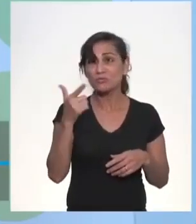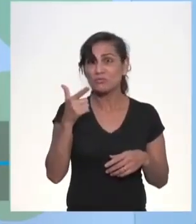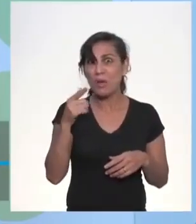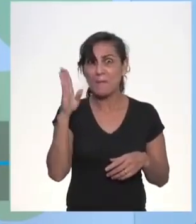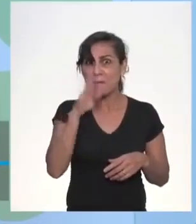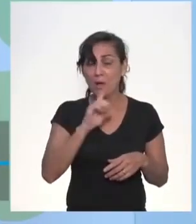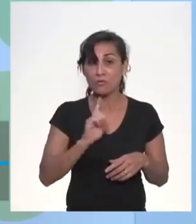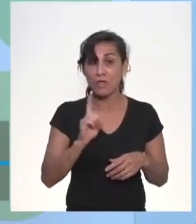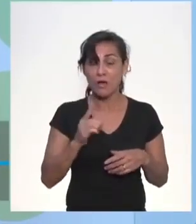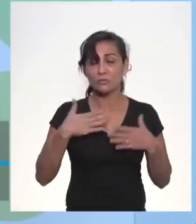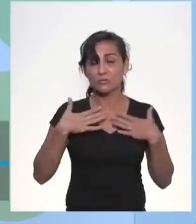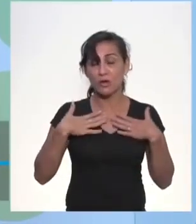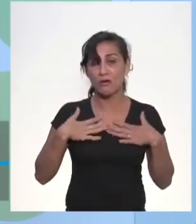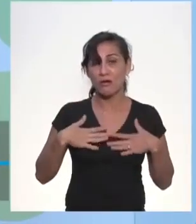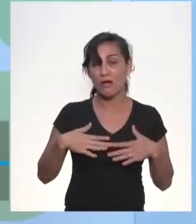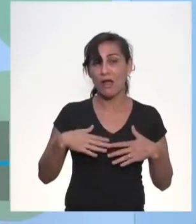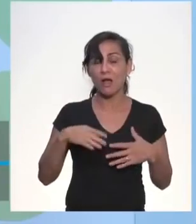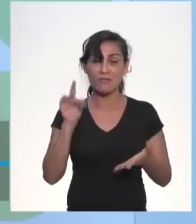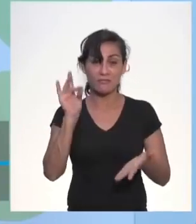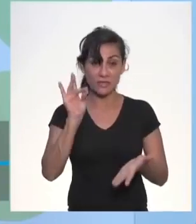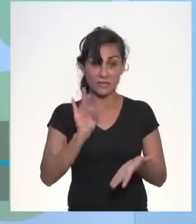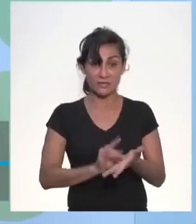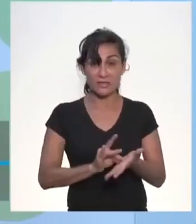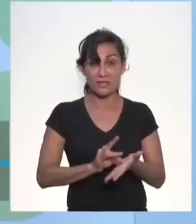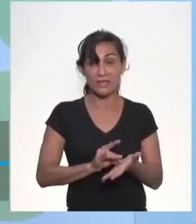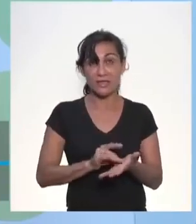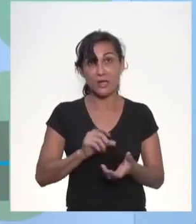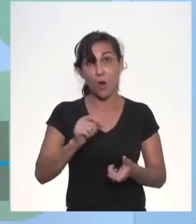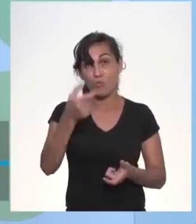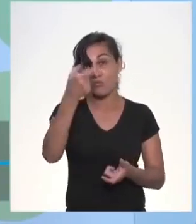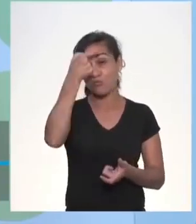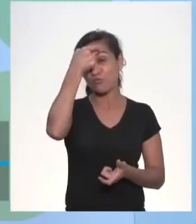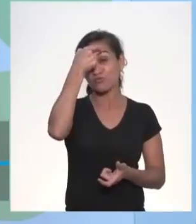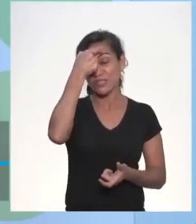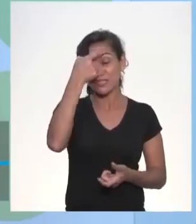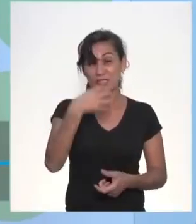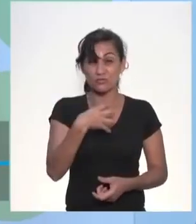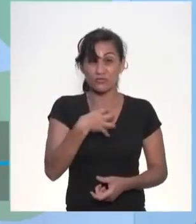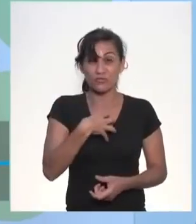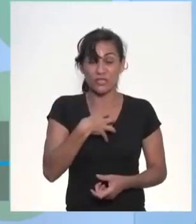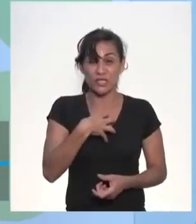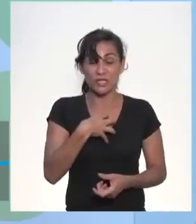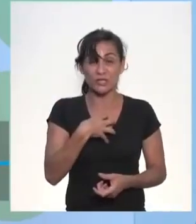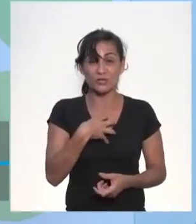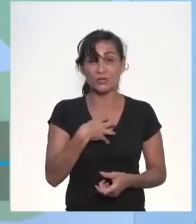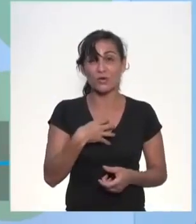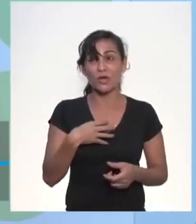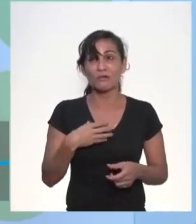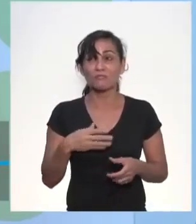idealizando aí uma mulher, né? Então seria uma mulher mais inocente, mais recatada, mais